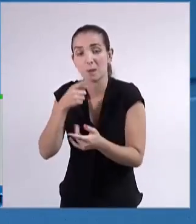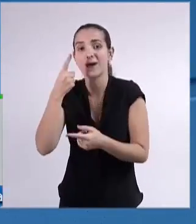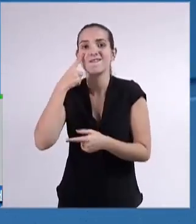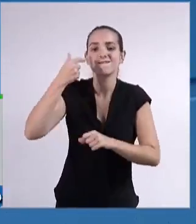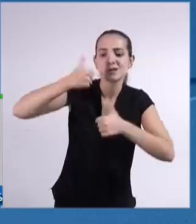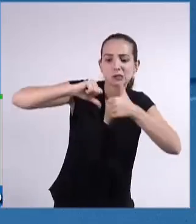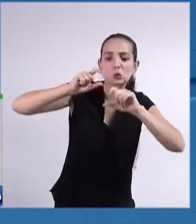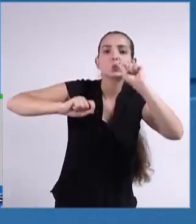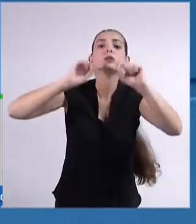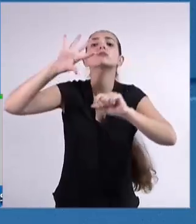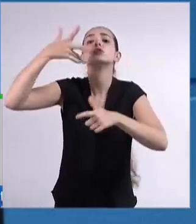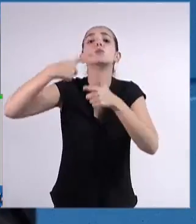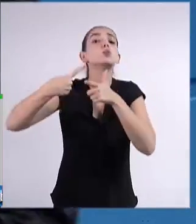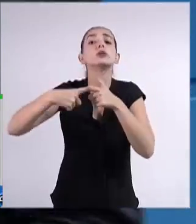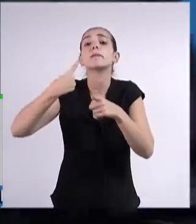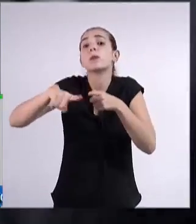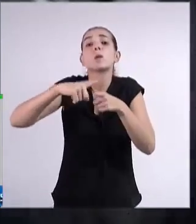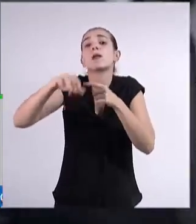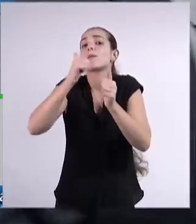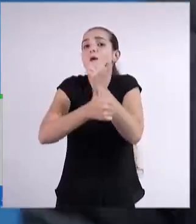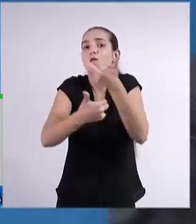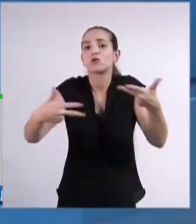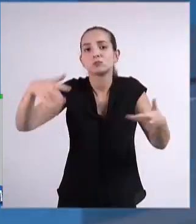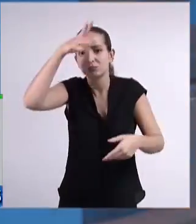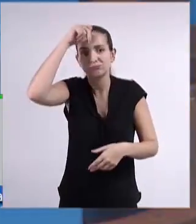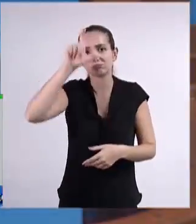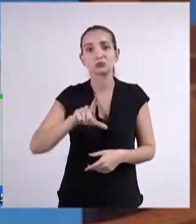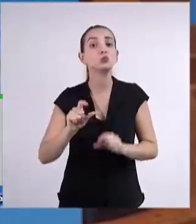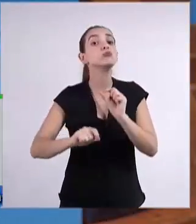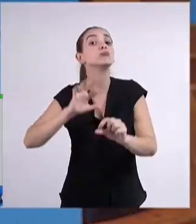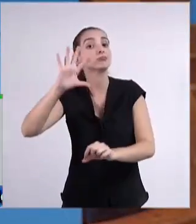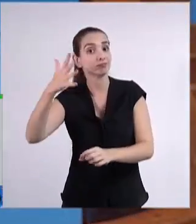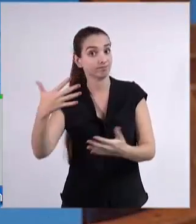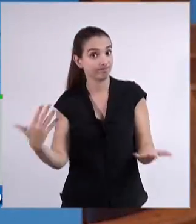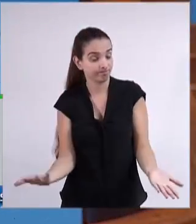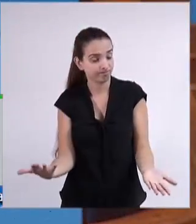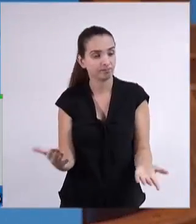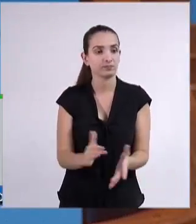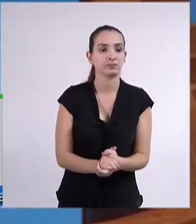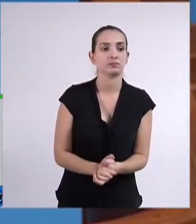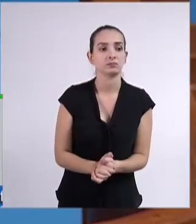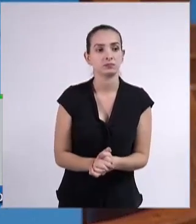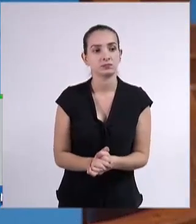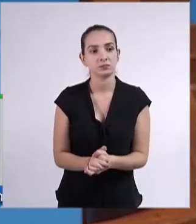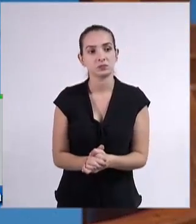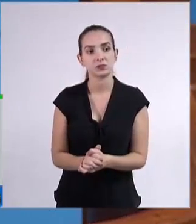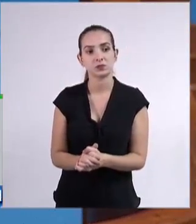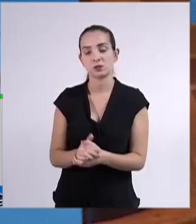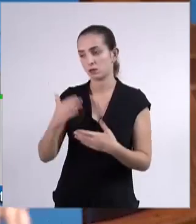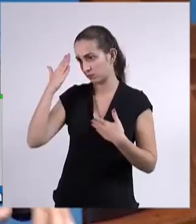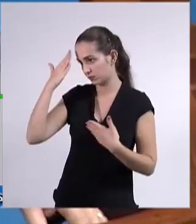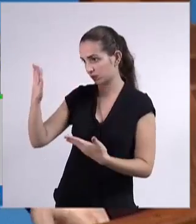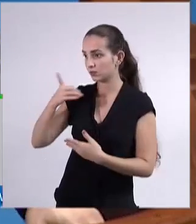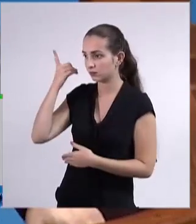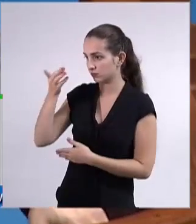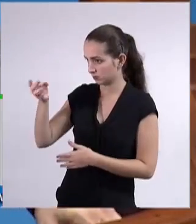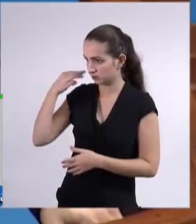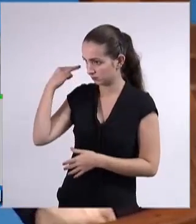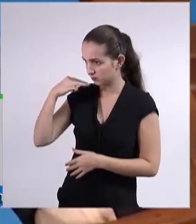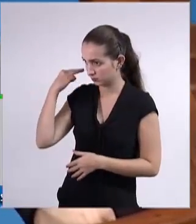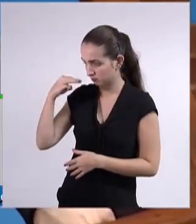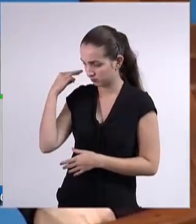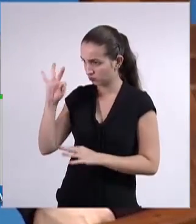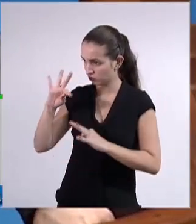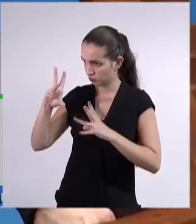bem descreveu aqui. Muito obrigado, deputado Marçal Filho, acolho o pronunciamento de Vossa